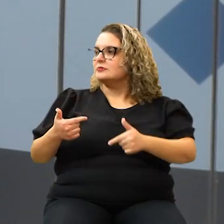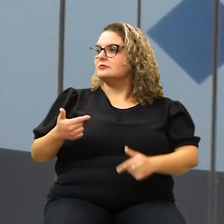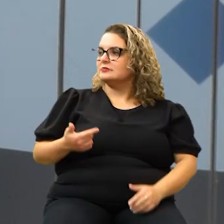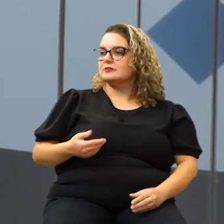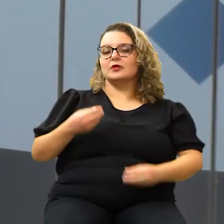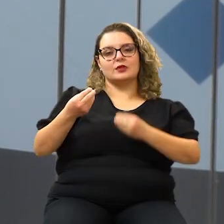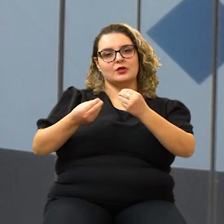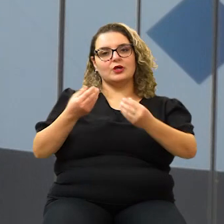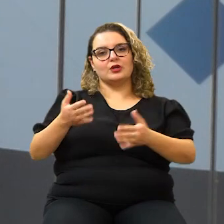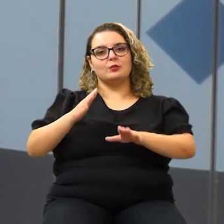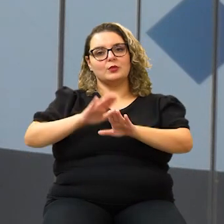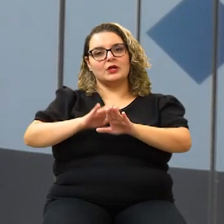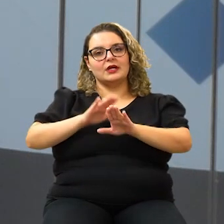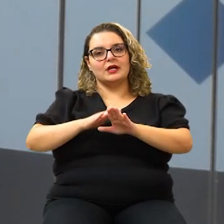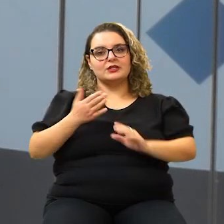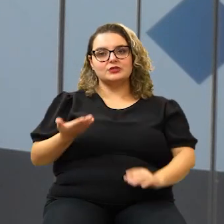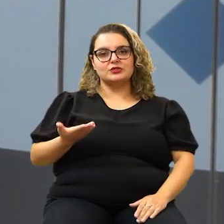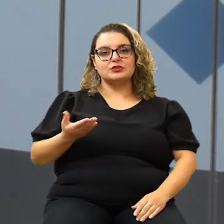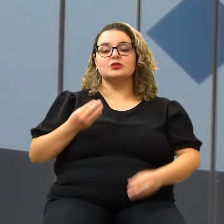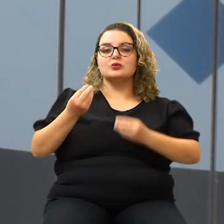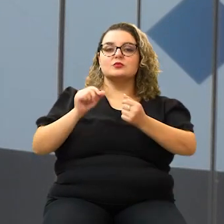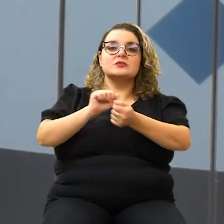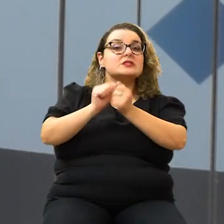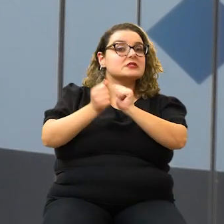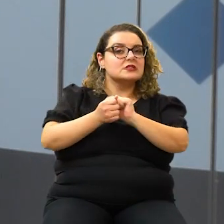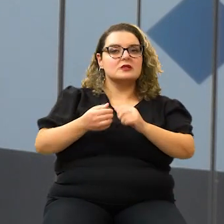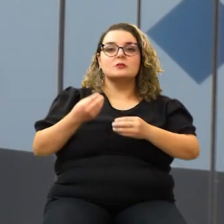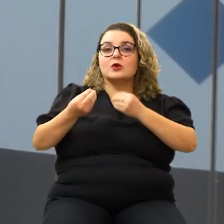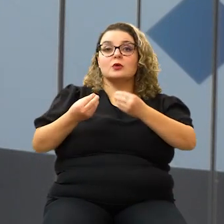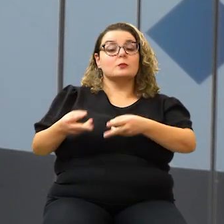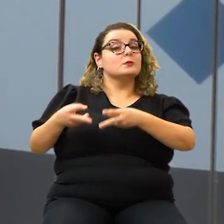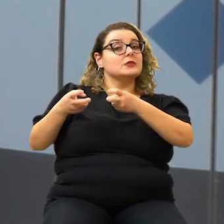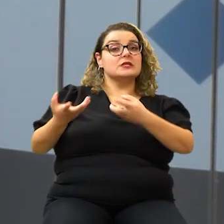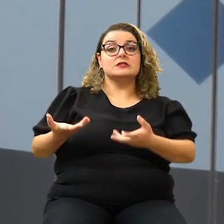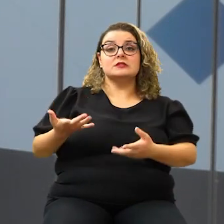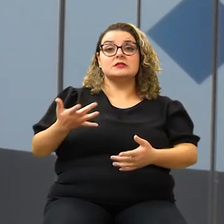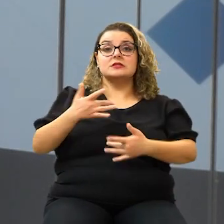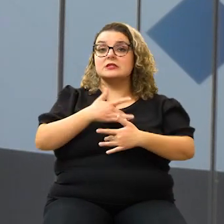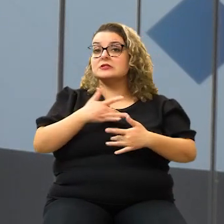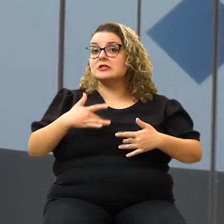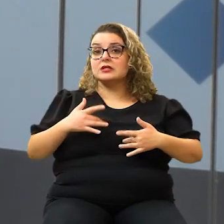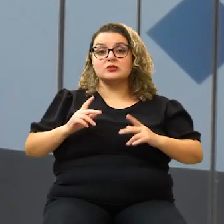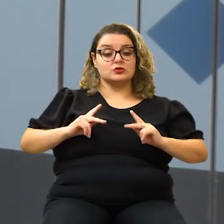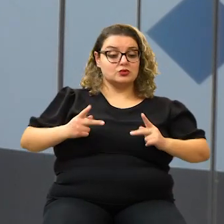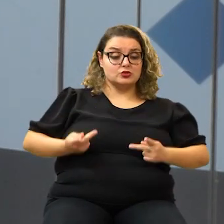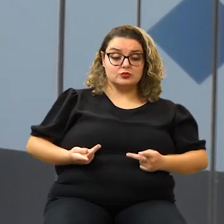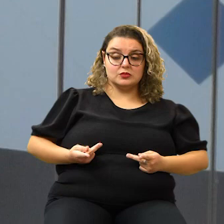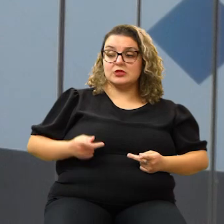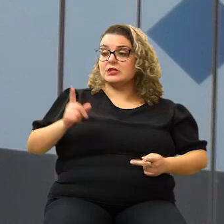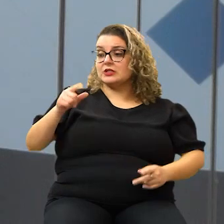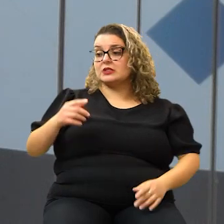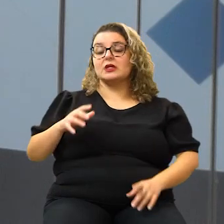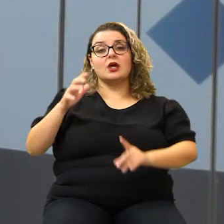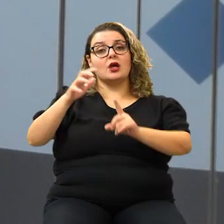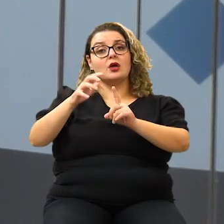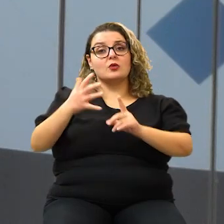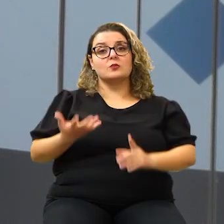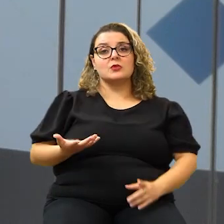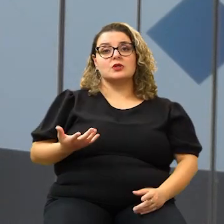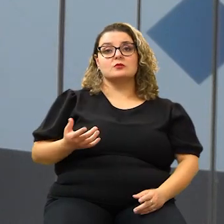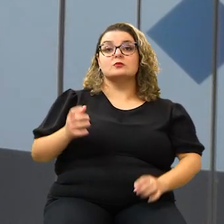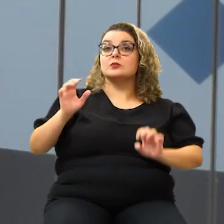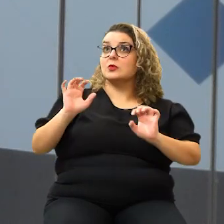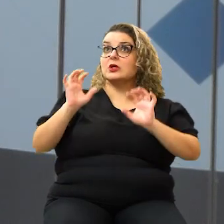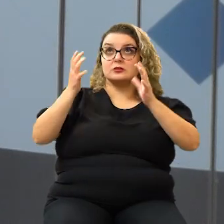gente reage, como que a gente se adapta, como que a gente percebe, a questão da saúde humana, que é muito impactada pelas questões